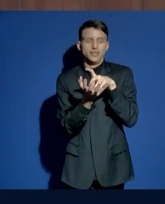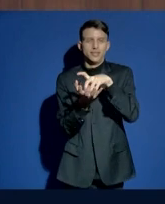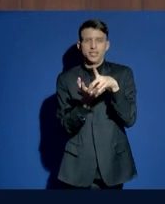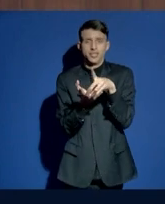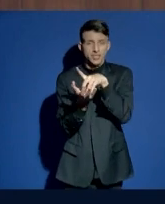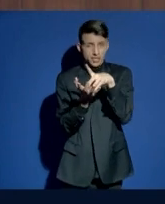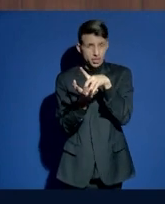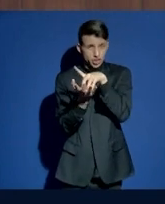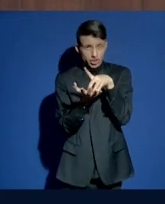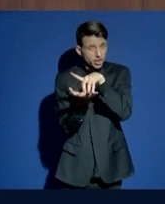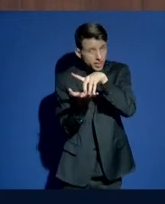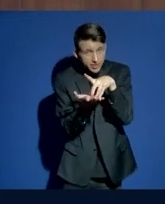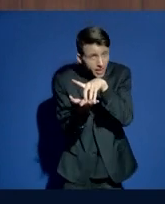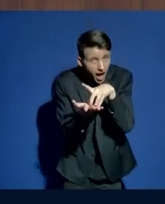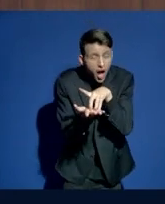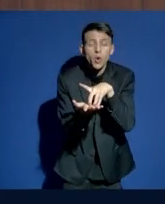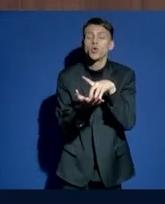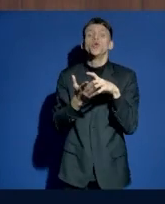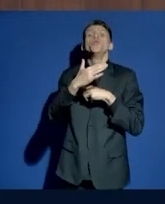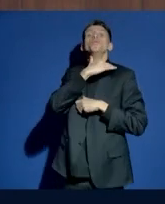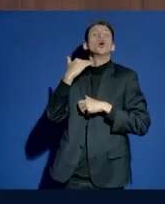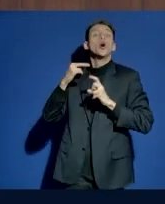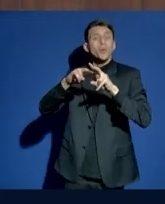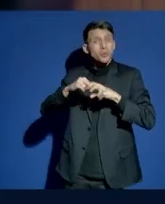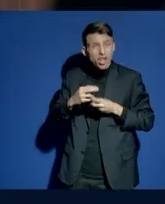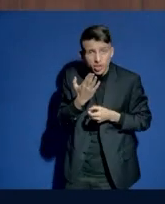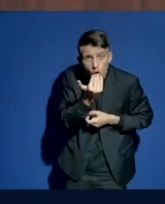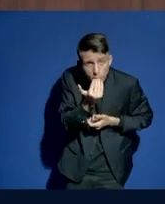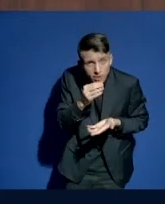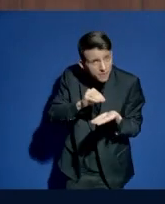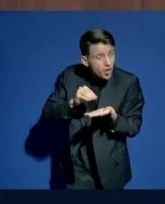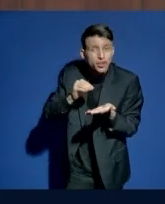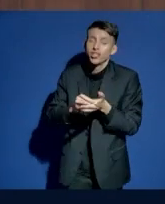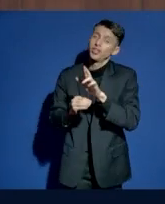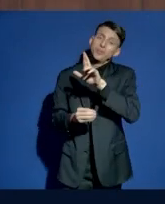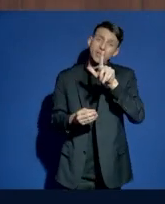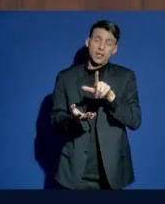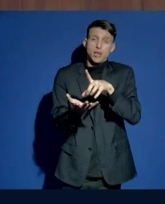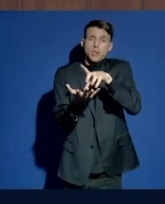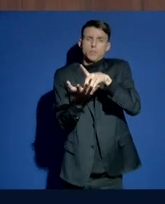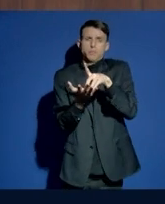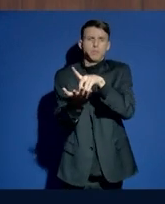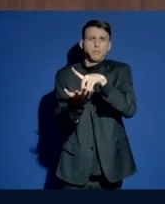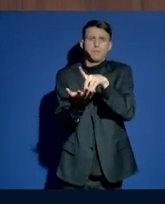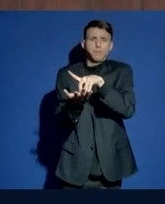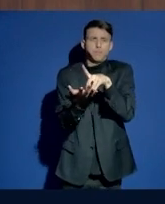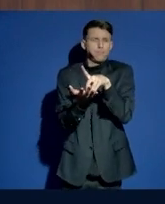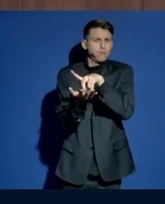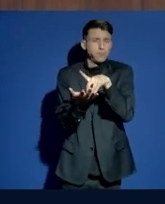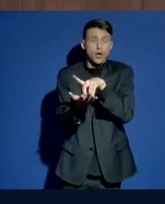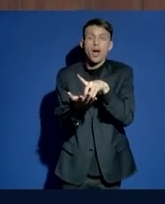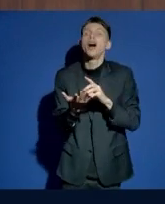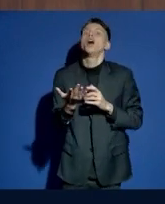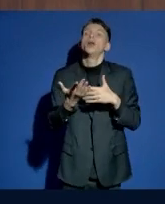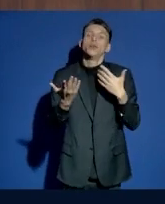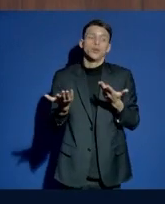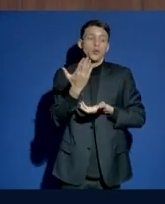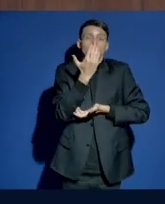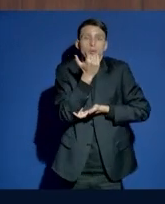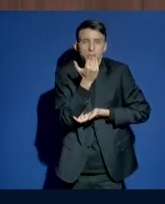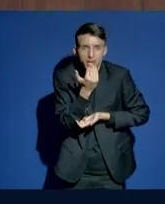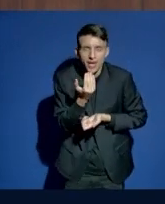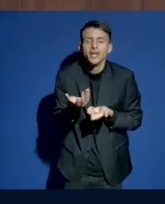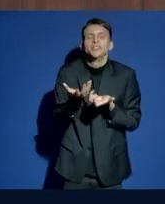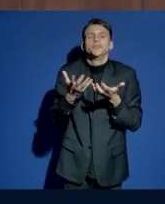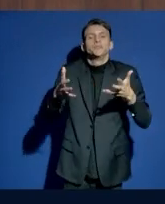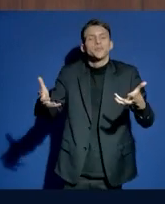foram extintos não por problema de comida. E os maiores dinossauros eram herbívoros. Então, existia muito